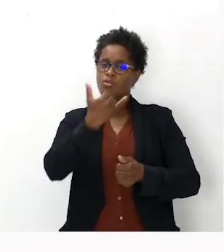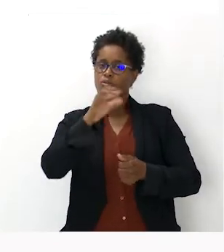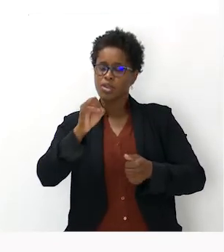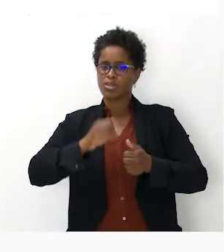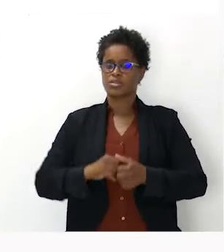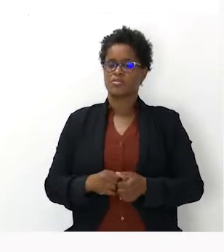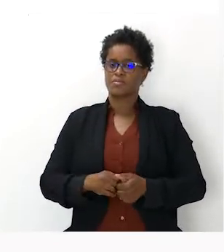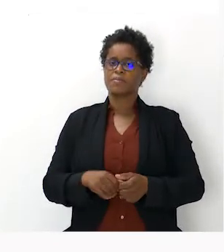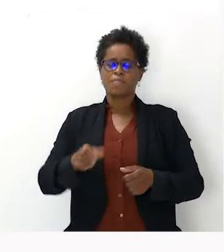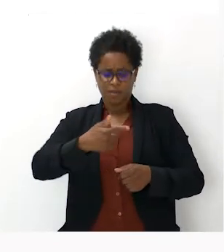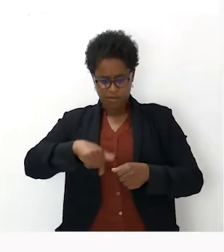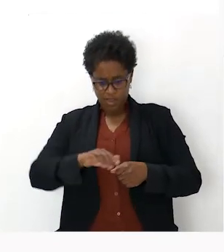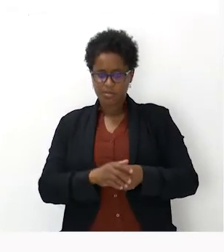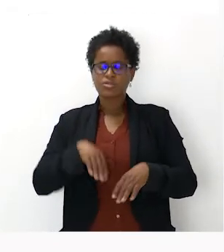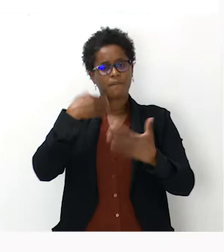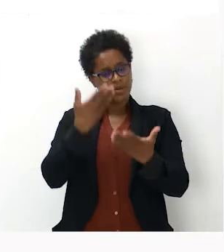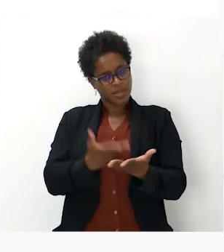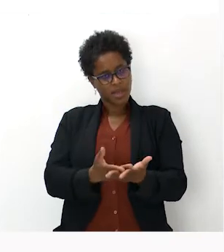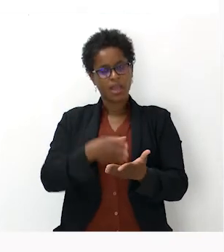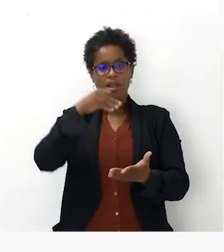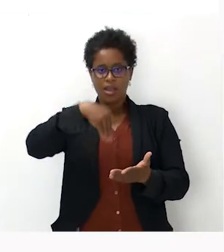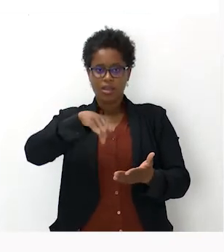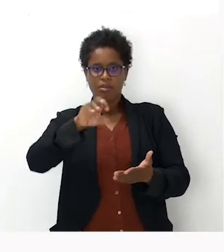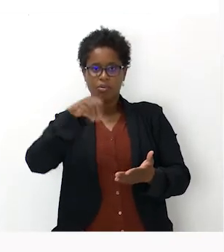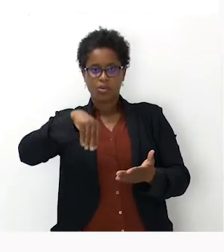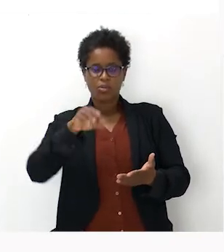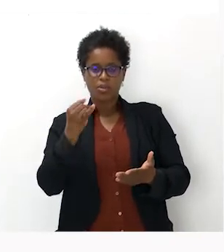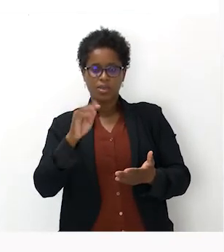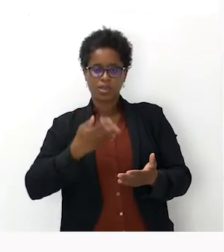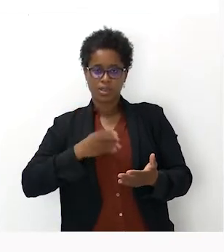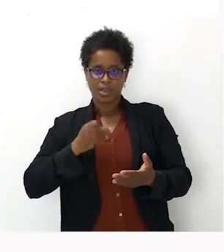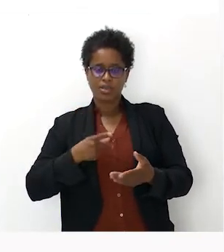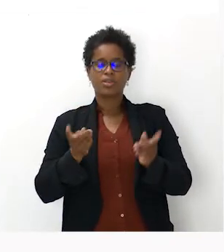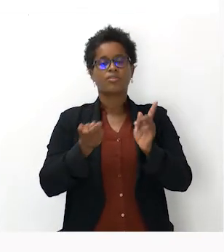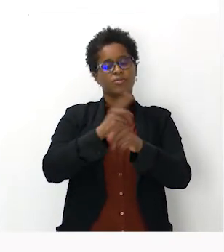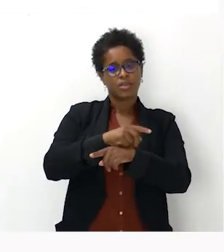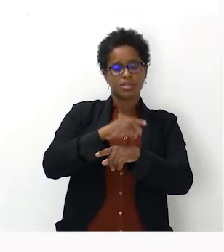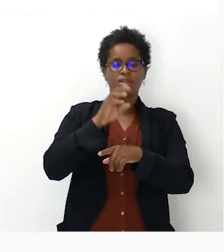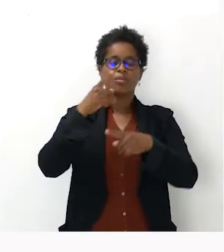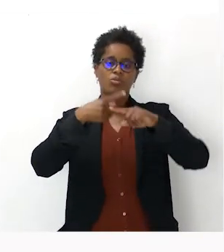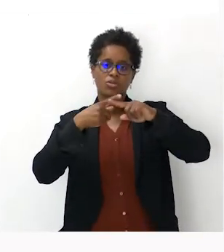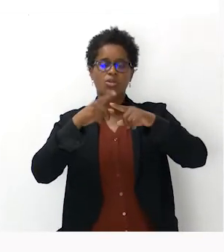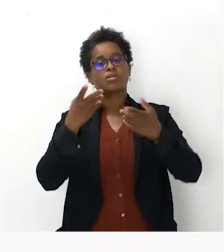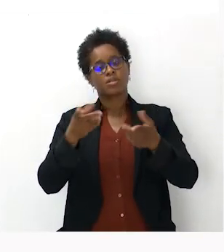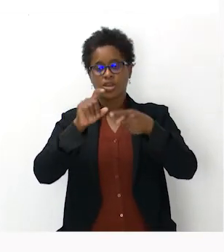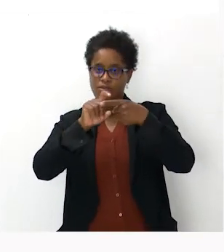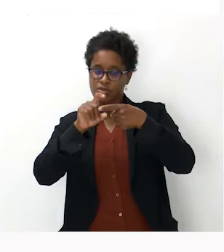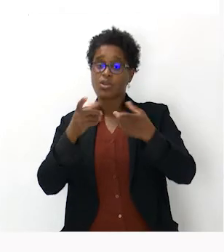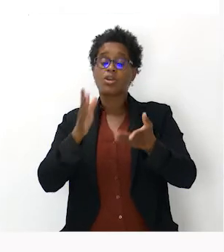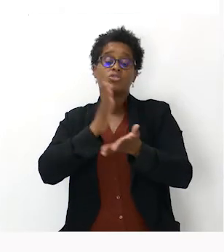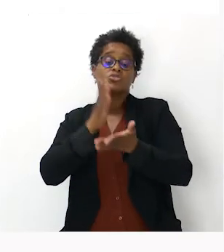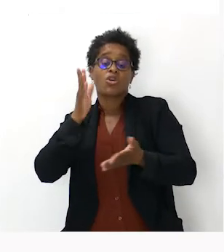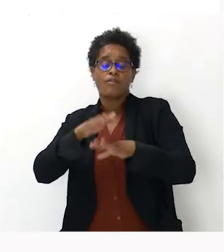20? Vamos aplicar a propriedade inversa da multiplicação, que é divisão. Basta